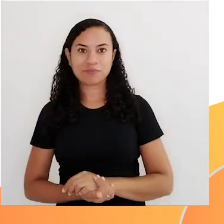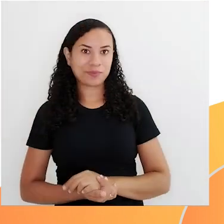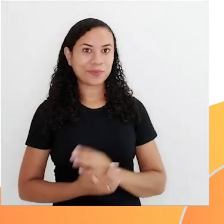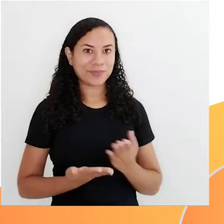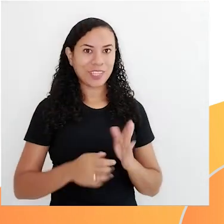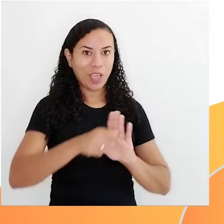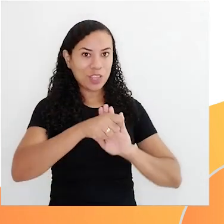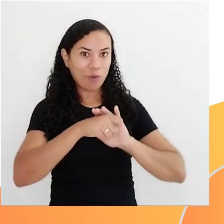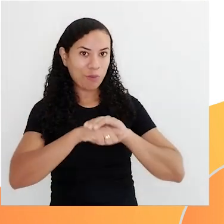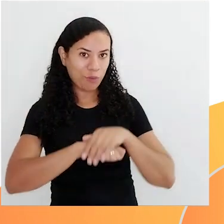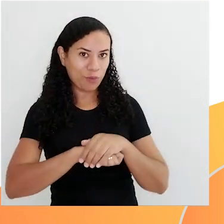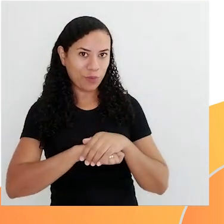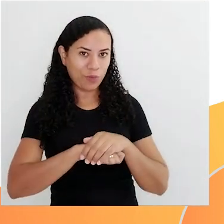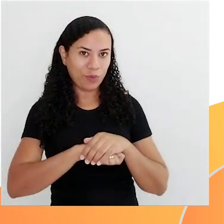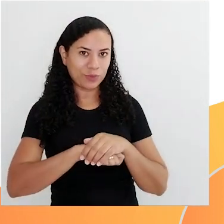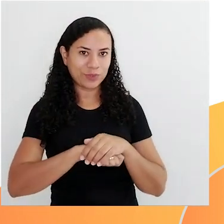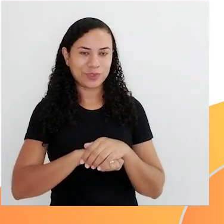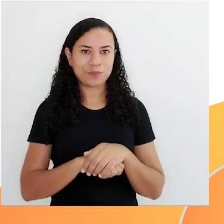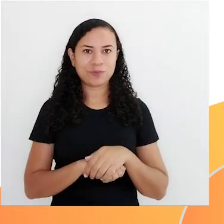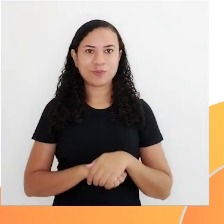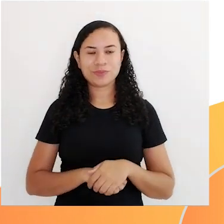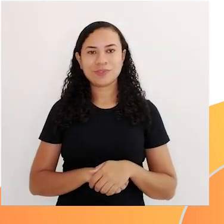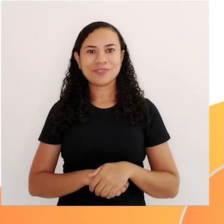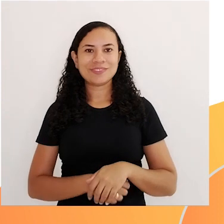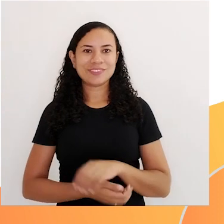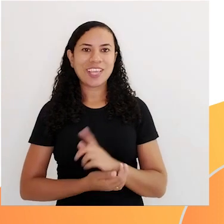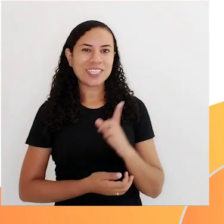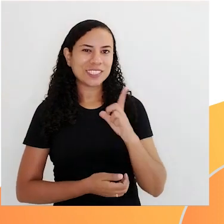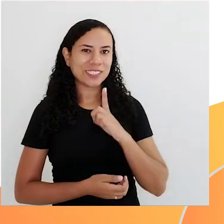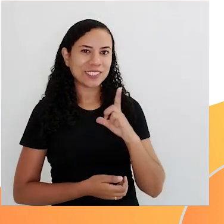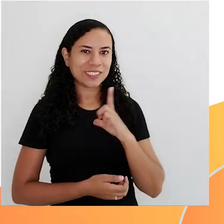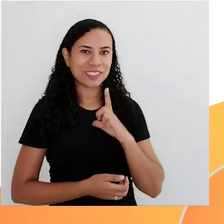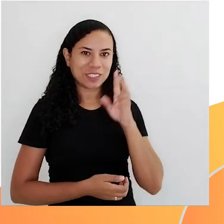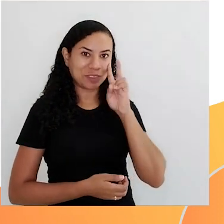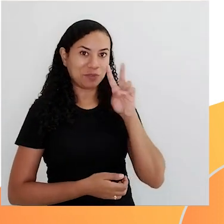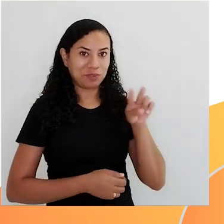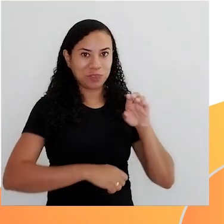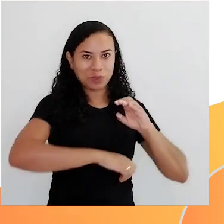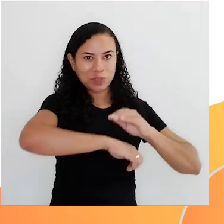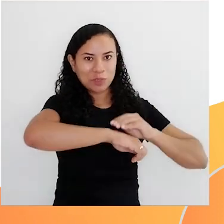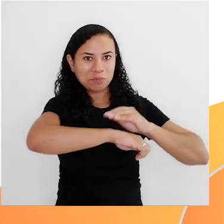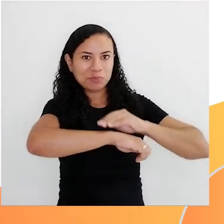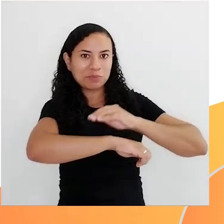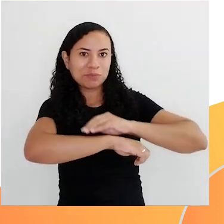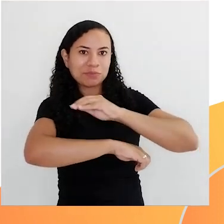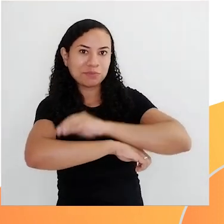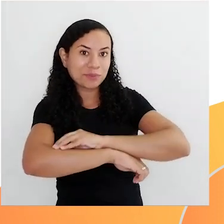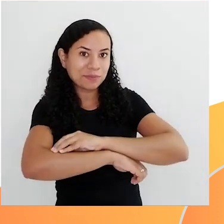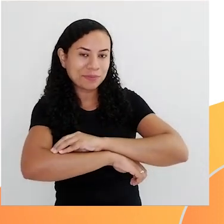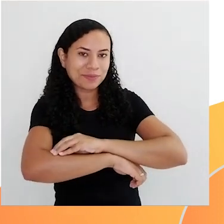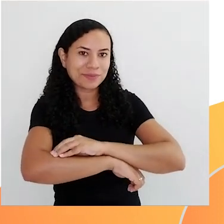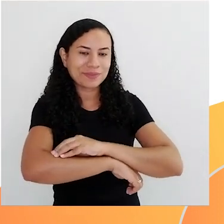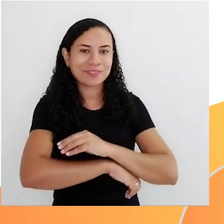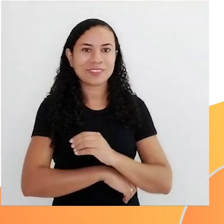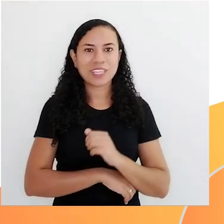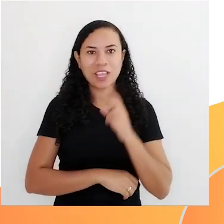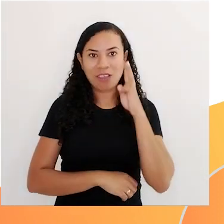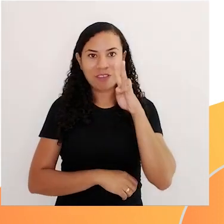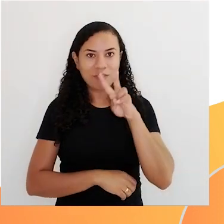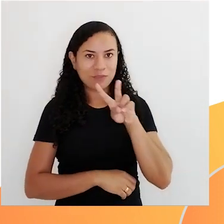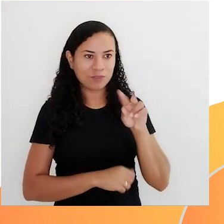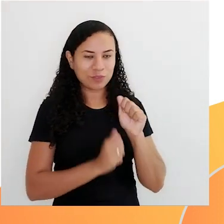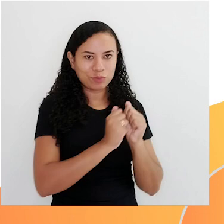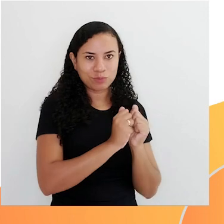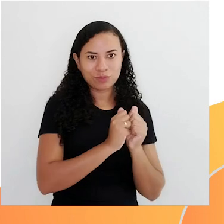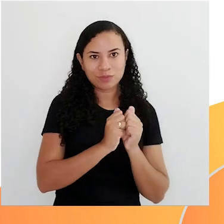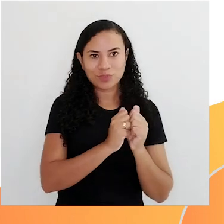Naquela noite, enquanto saboreava pernas de rã salté e acompanhada